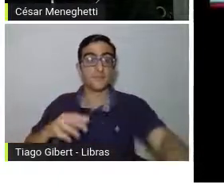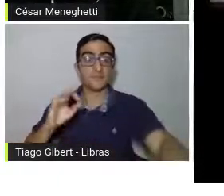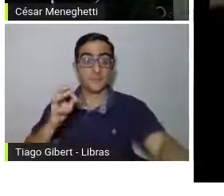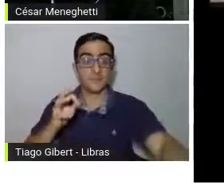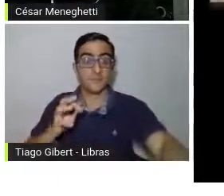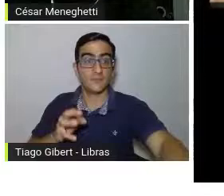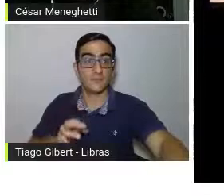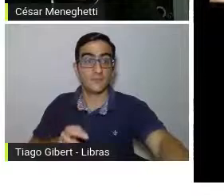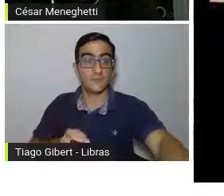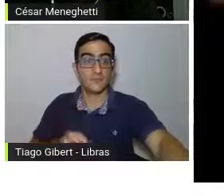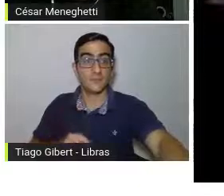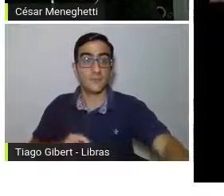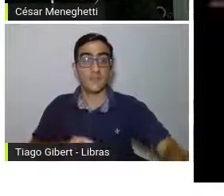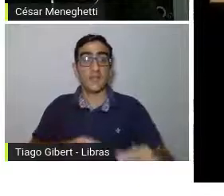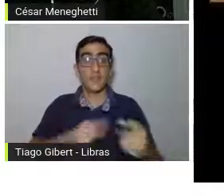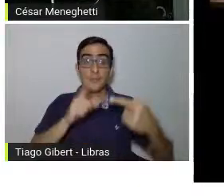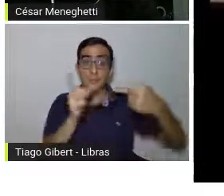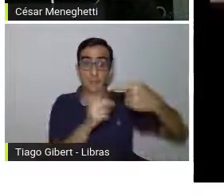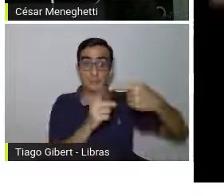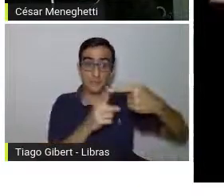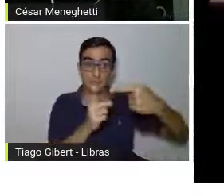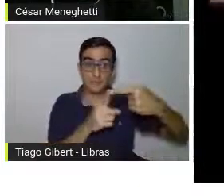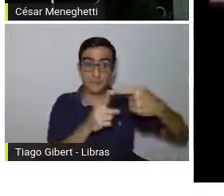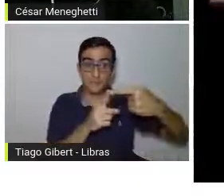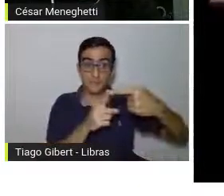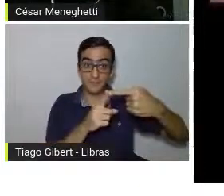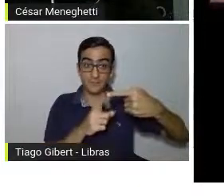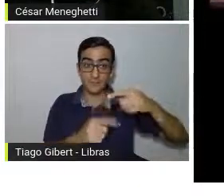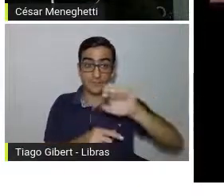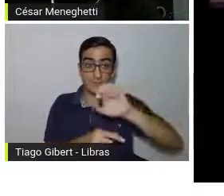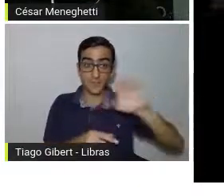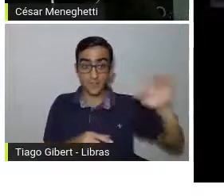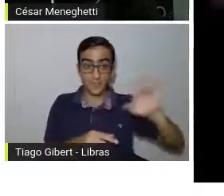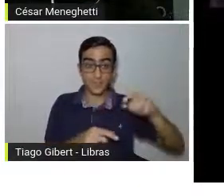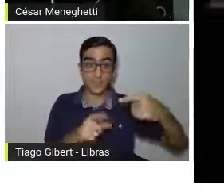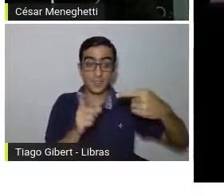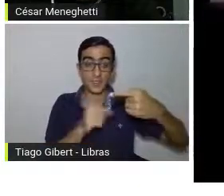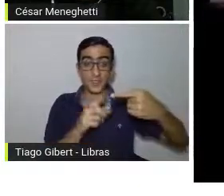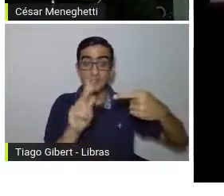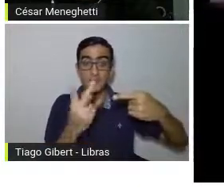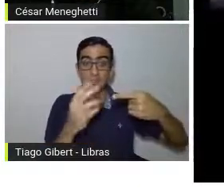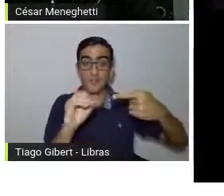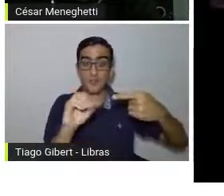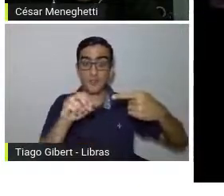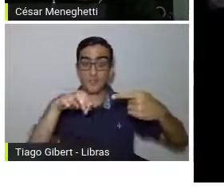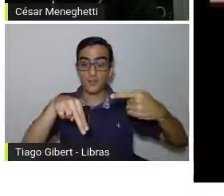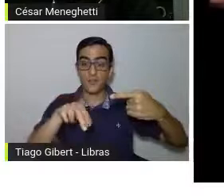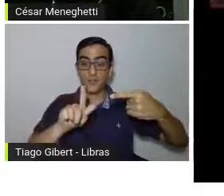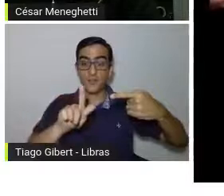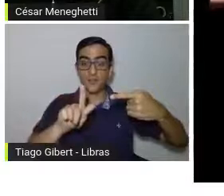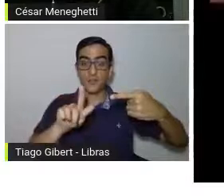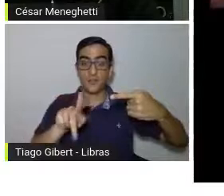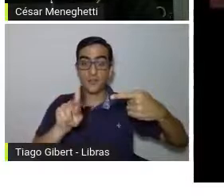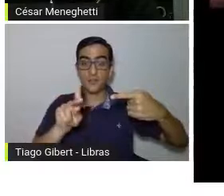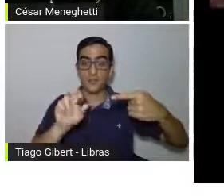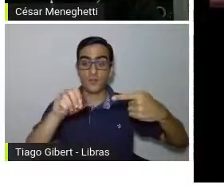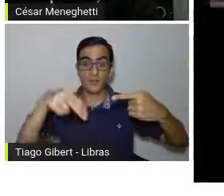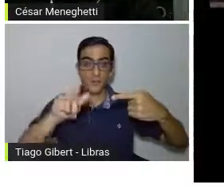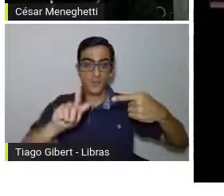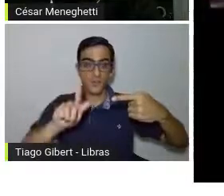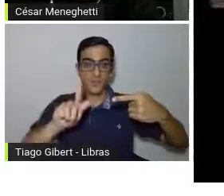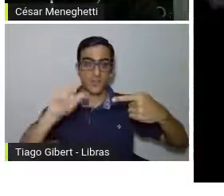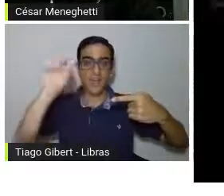à esquerda é Hong Kong e Hanoi, então seria a Ásia, né?